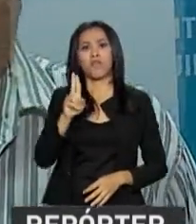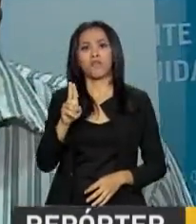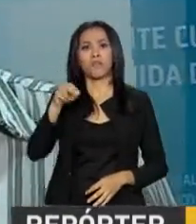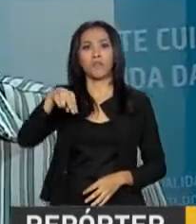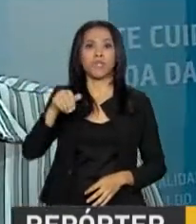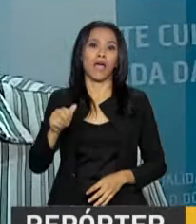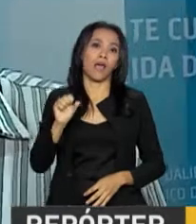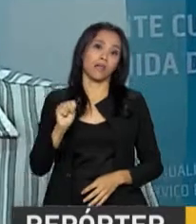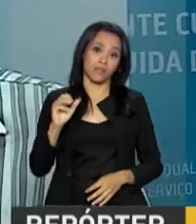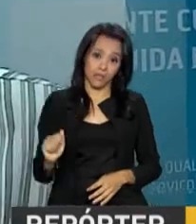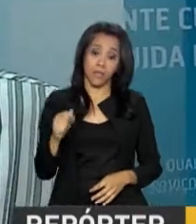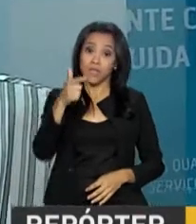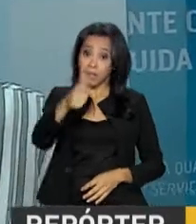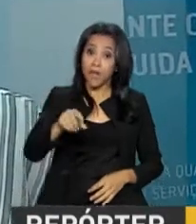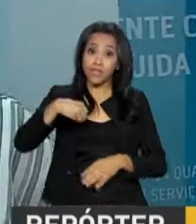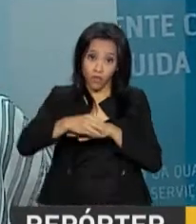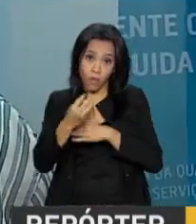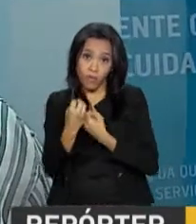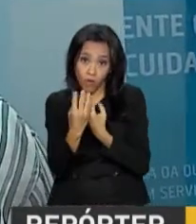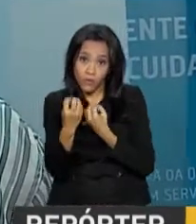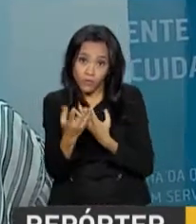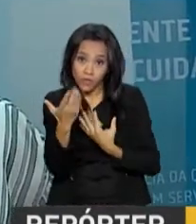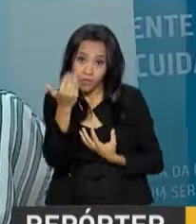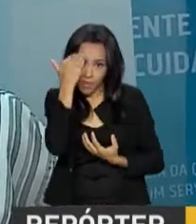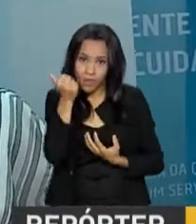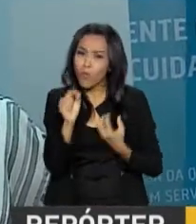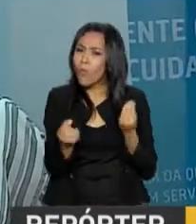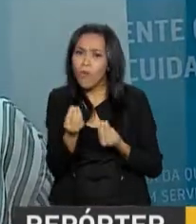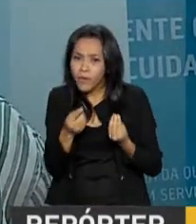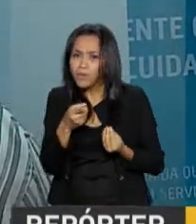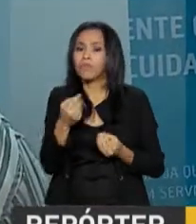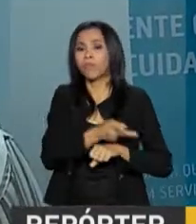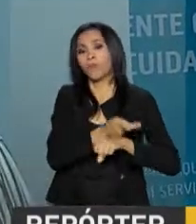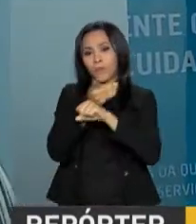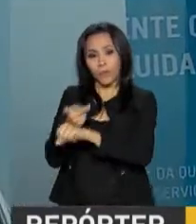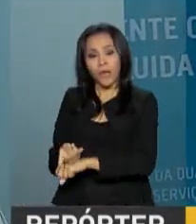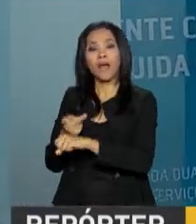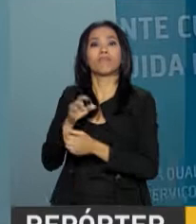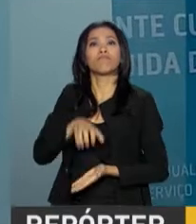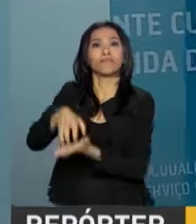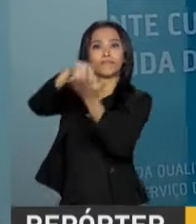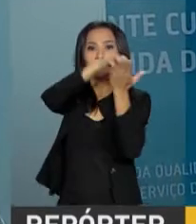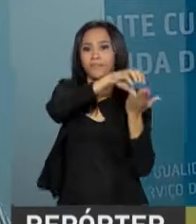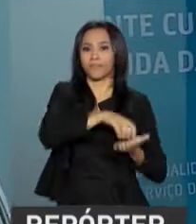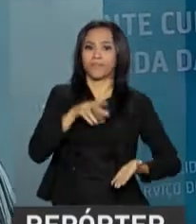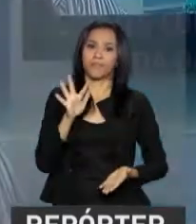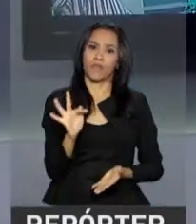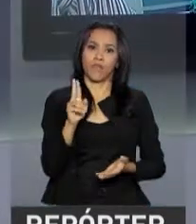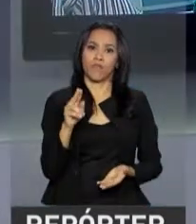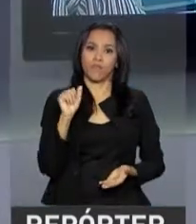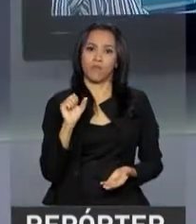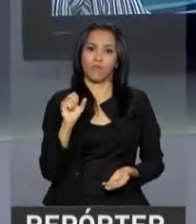informações a respeito dessa tecnologia é só entrar no site da funasa ou então procurar a superintendência da funasa nos estados eu volto com você no